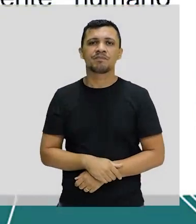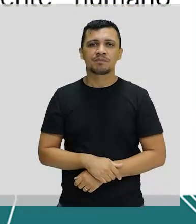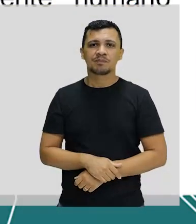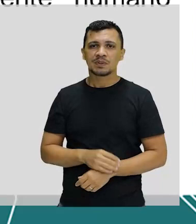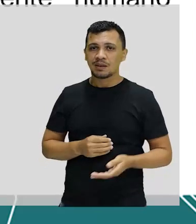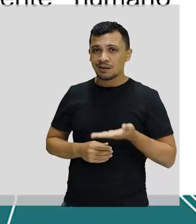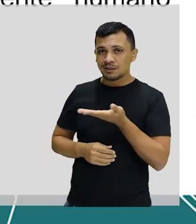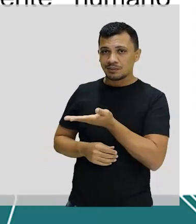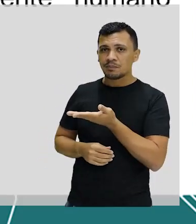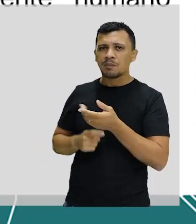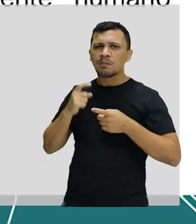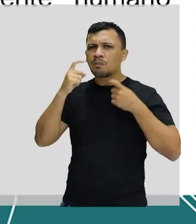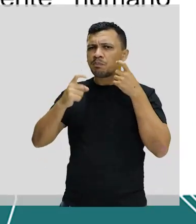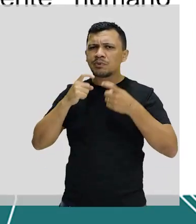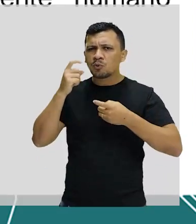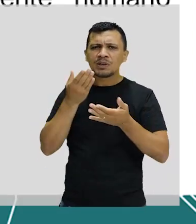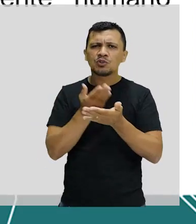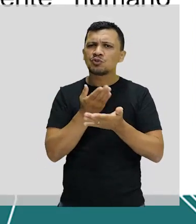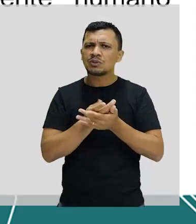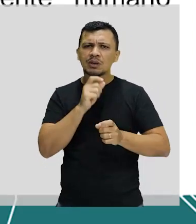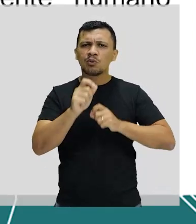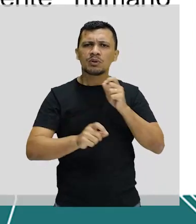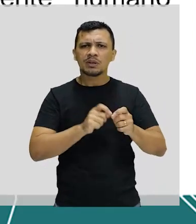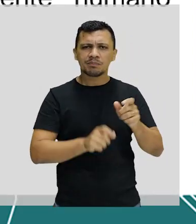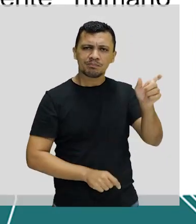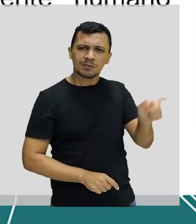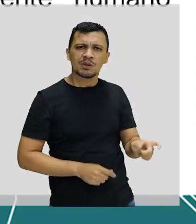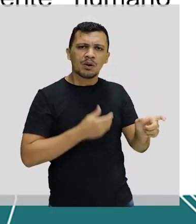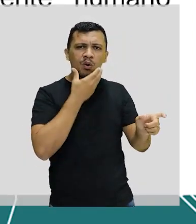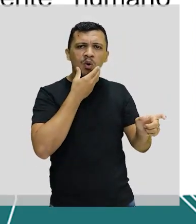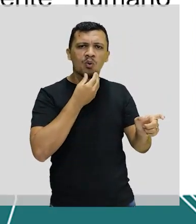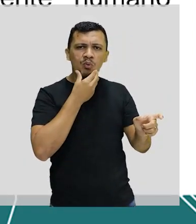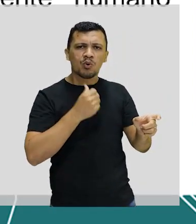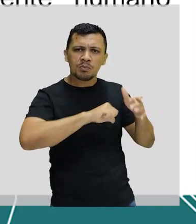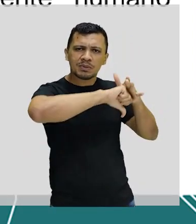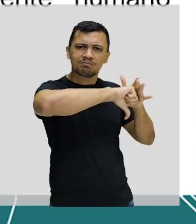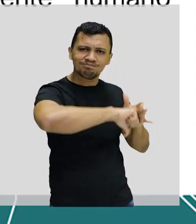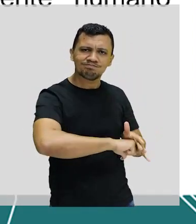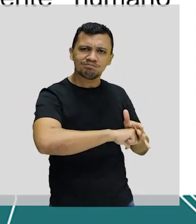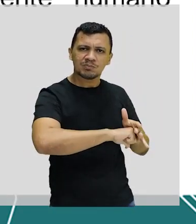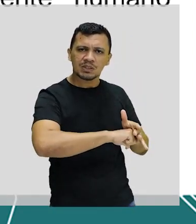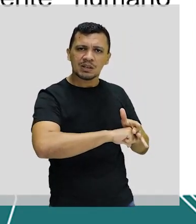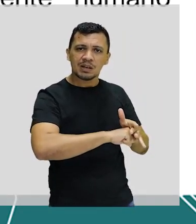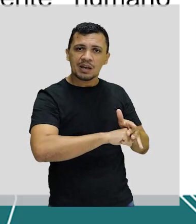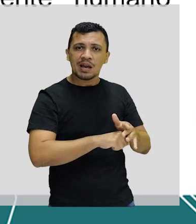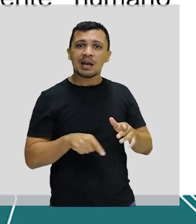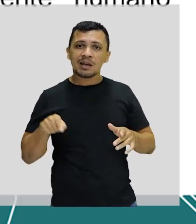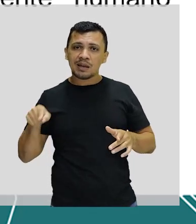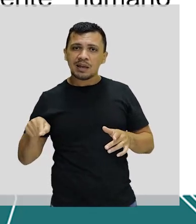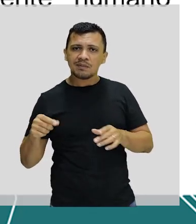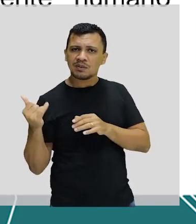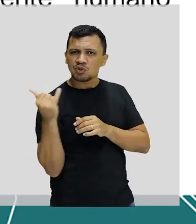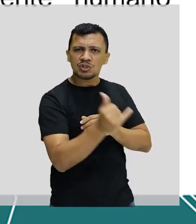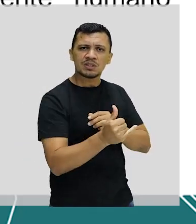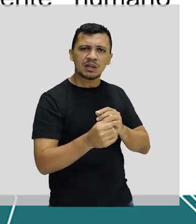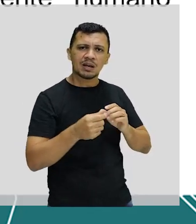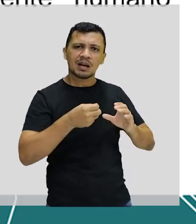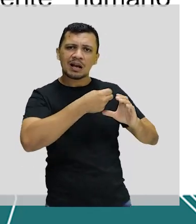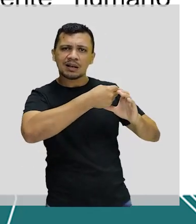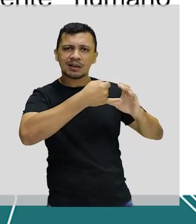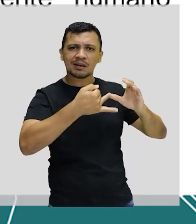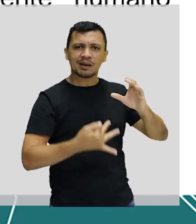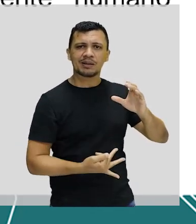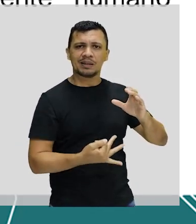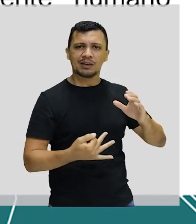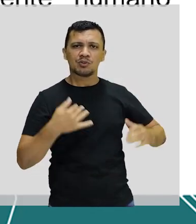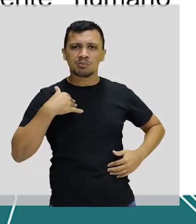Lombroso preocupou-se em estudar o homem delinquente, conferindo a este características morfológicas, influenciando